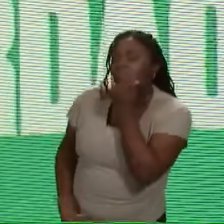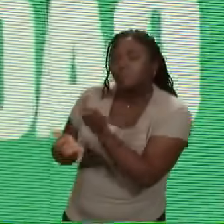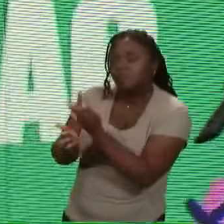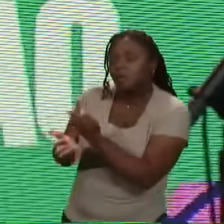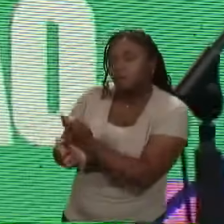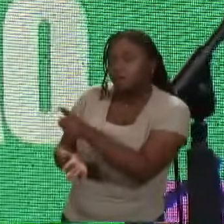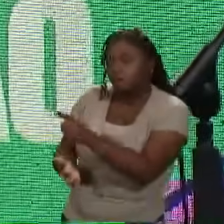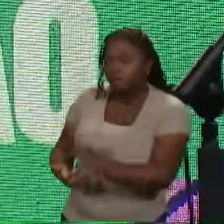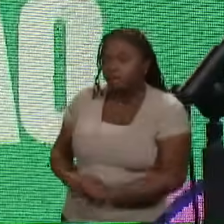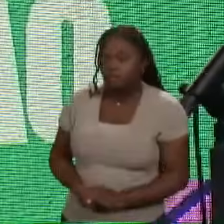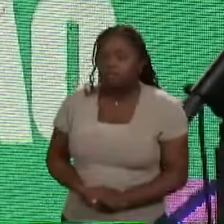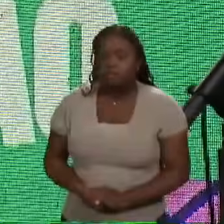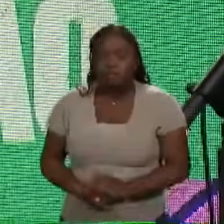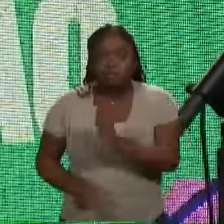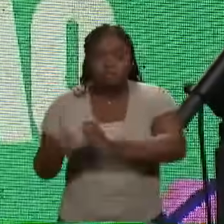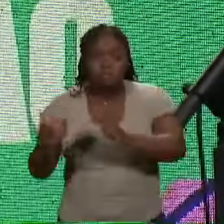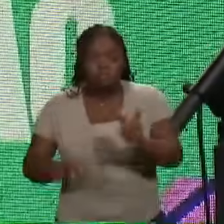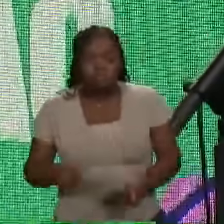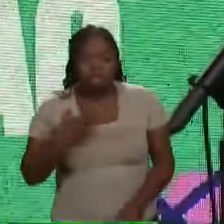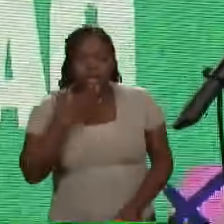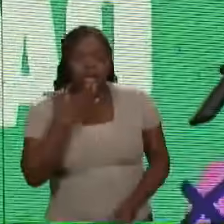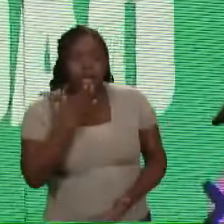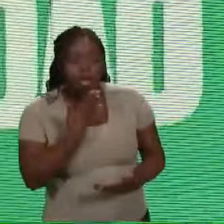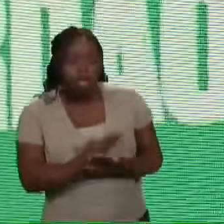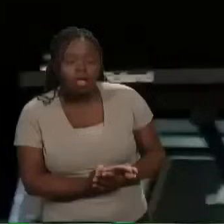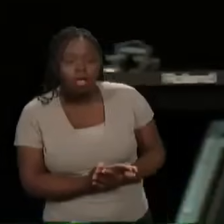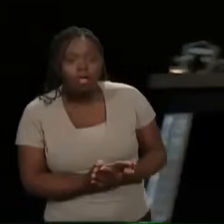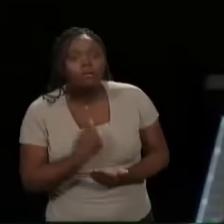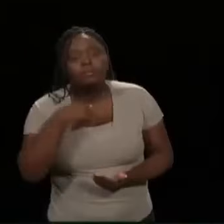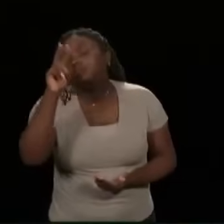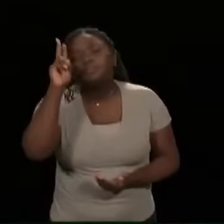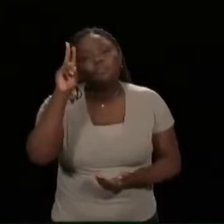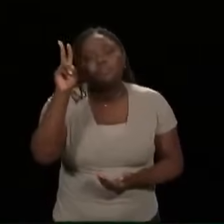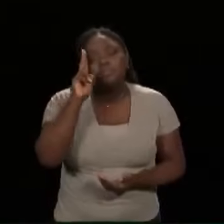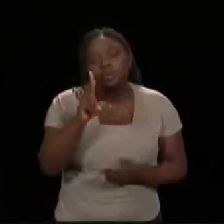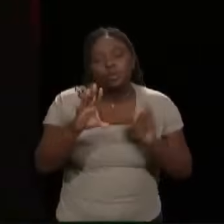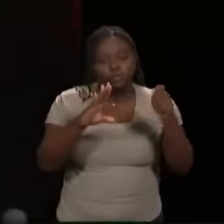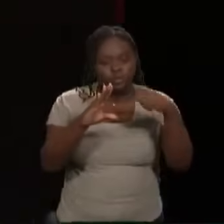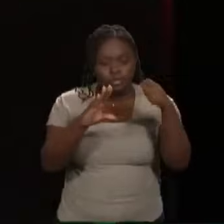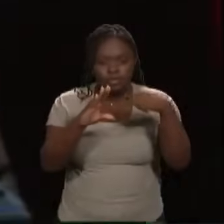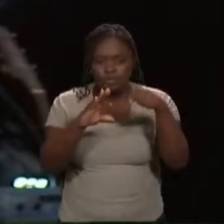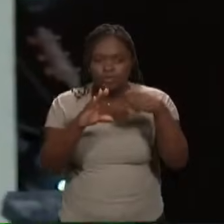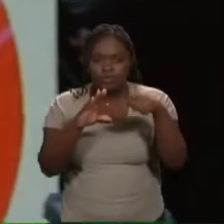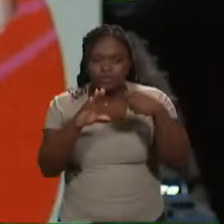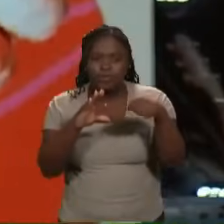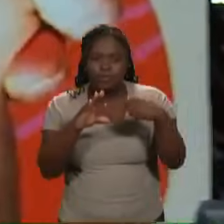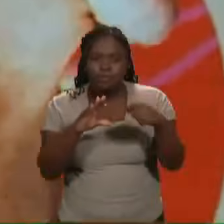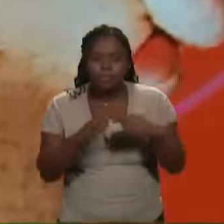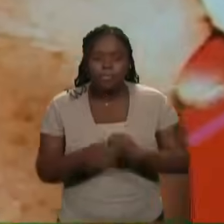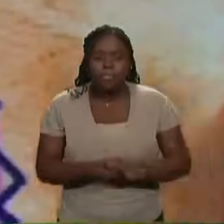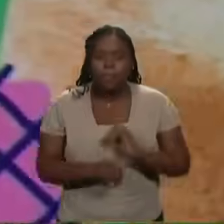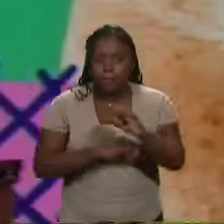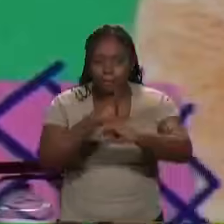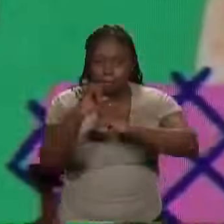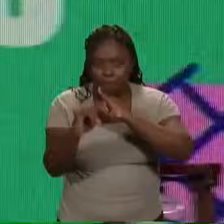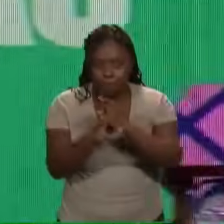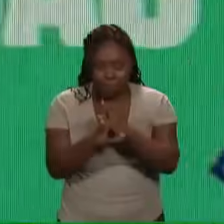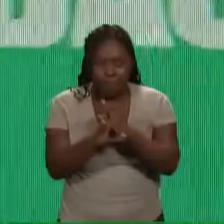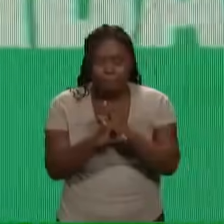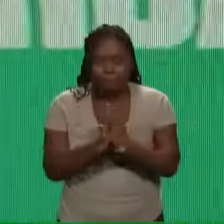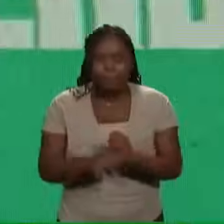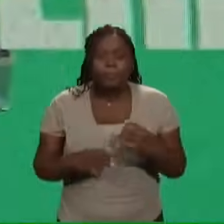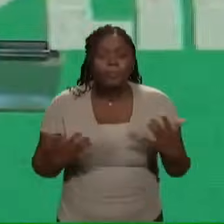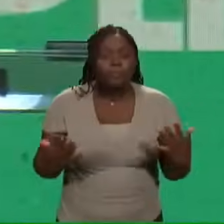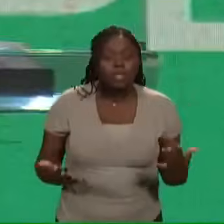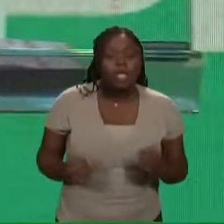perdoa. As pessoas ficam tão assustadas. Eu me lembro que eu peguei um vídeo, usei um vídeo que estava na internet, e